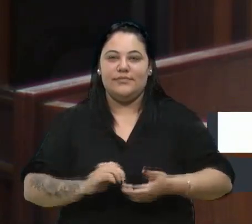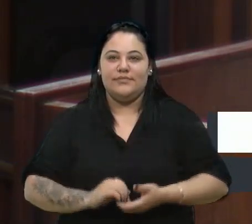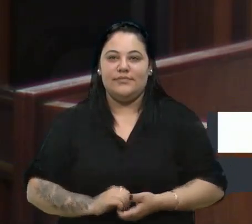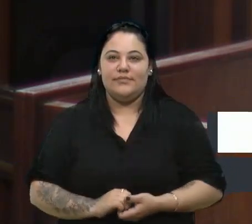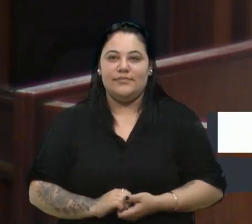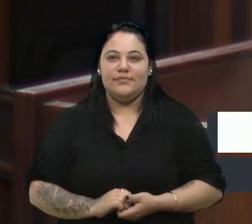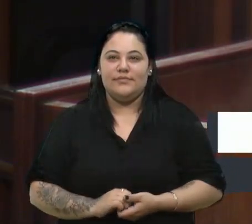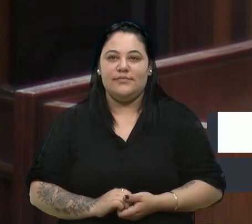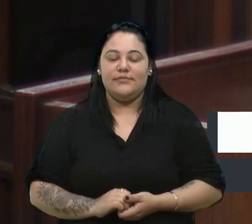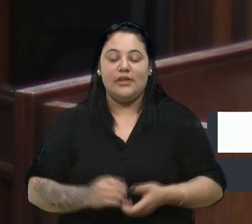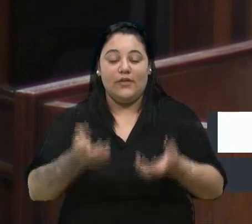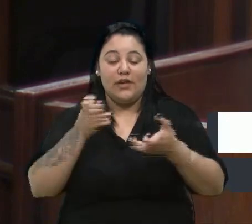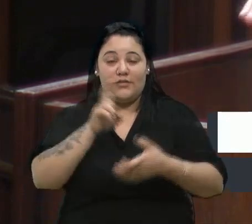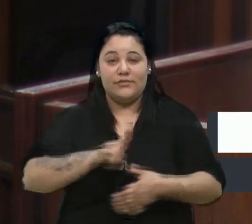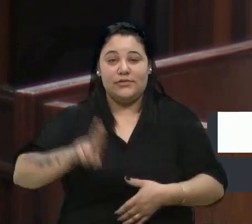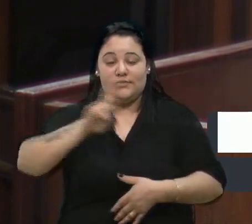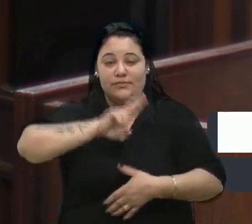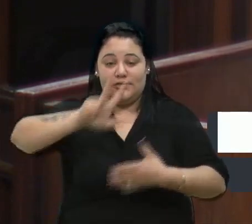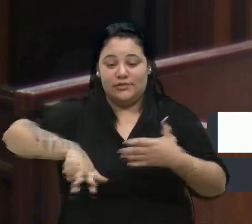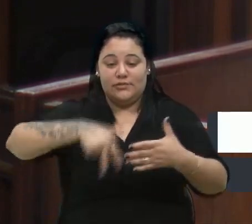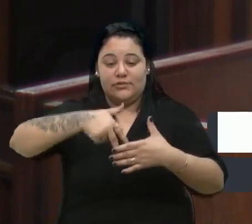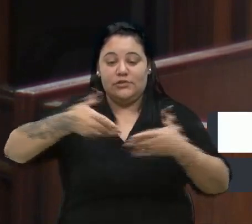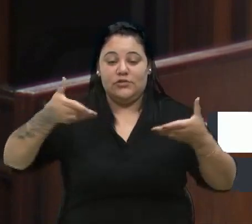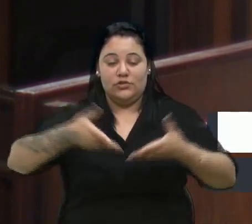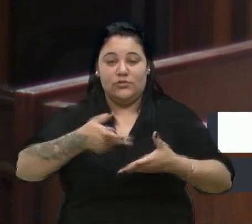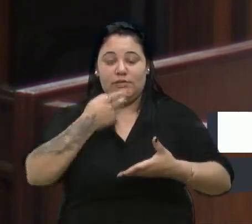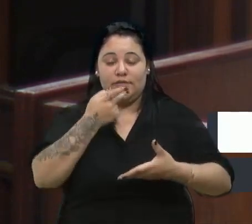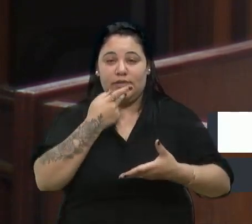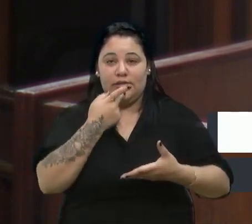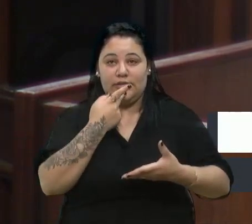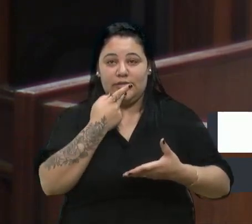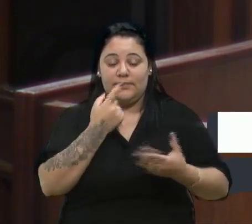Eu quero utilizar esse espaço para falar das PPPs.